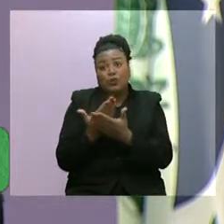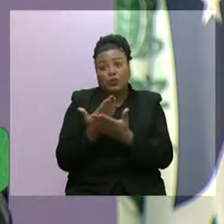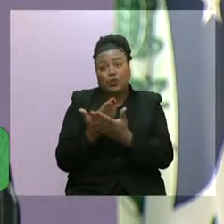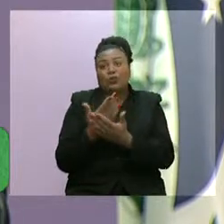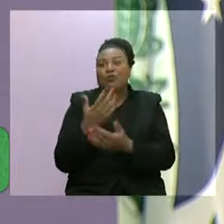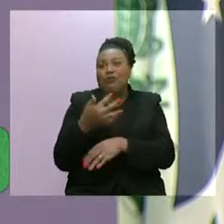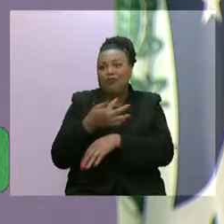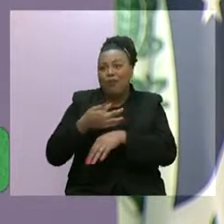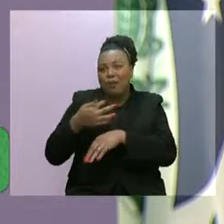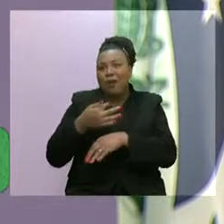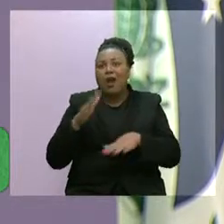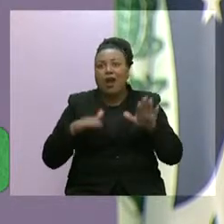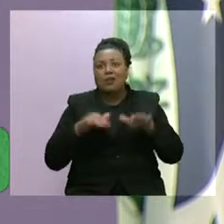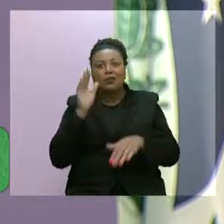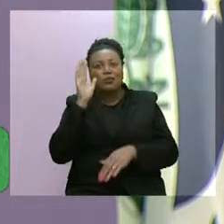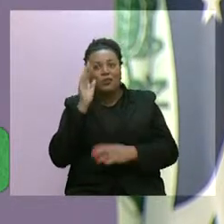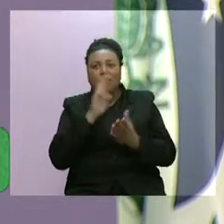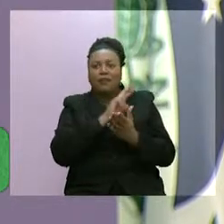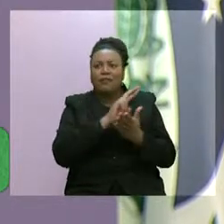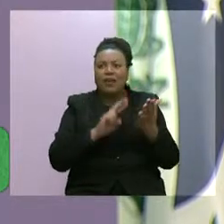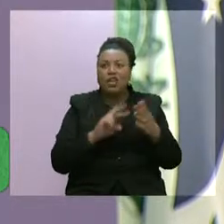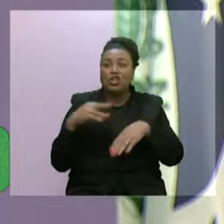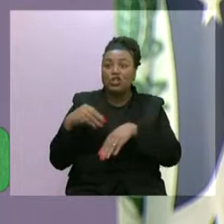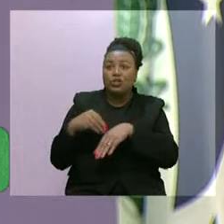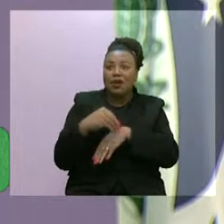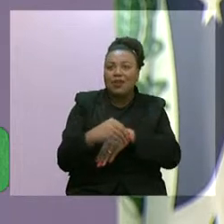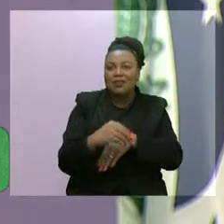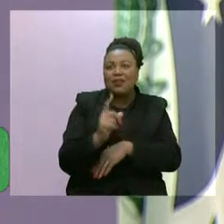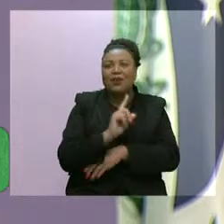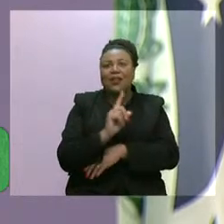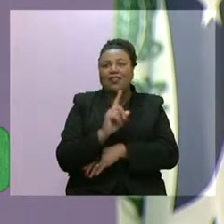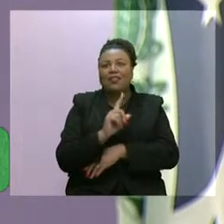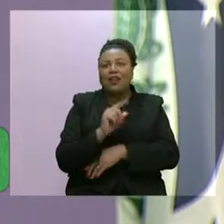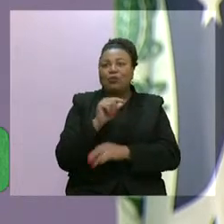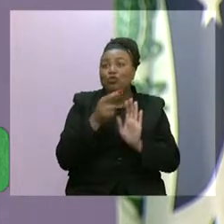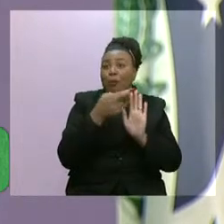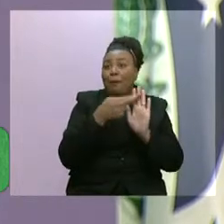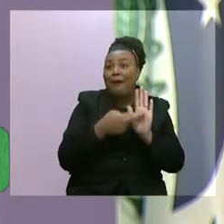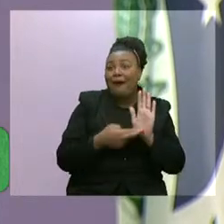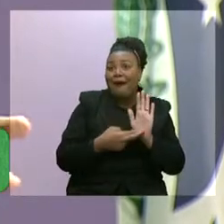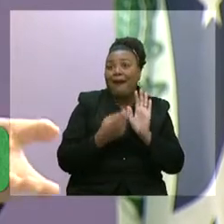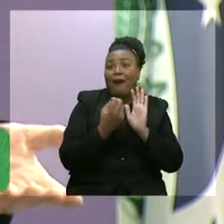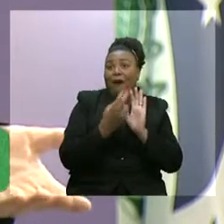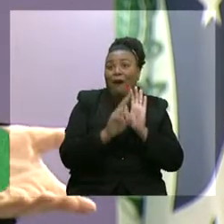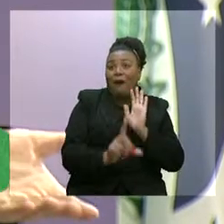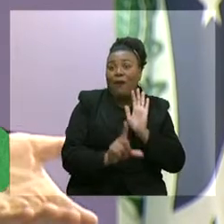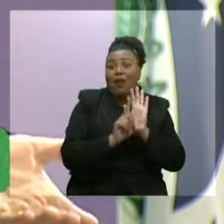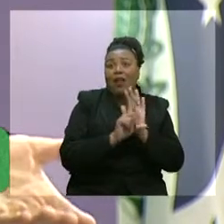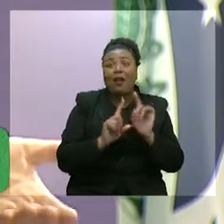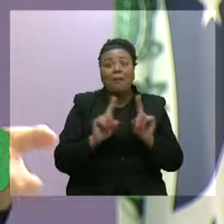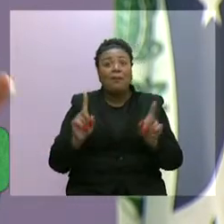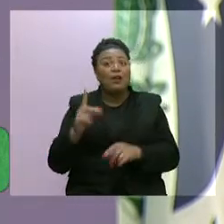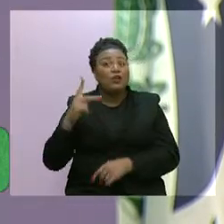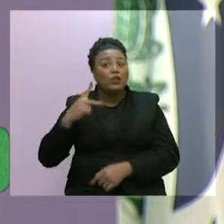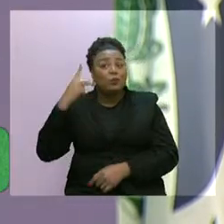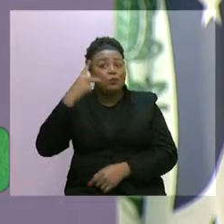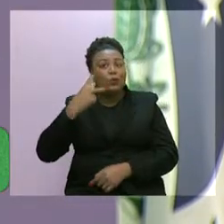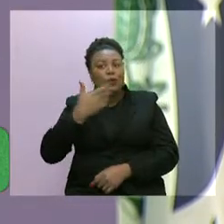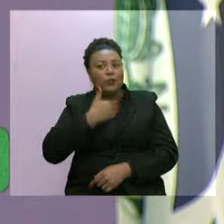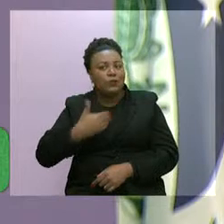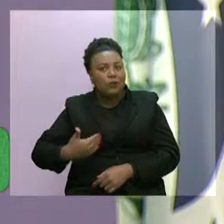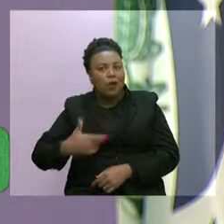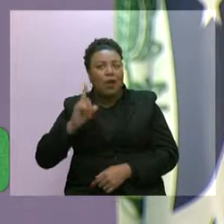vezes, você pode observar no relatório a indicação, não necessariamente de uma regra, de uma lei, mas de uma política pública, que